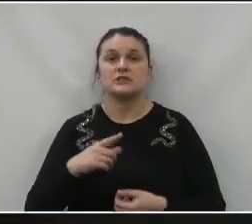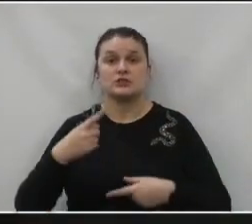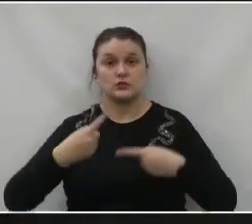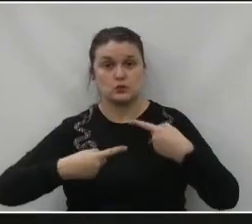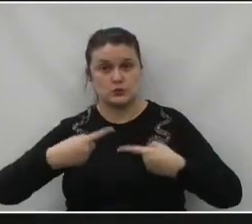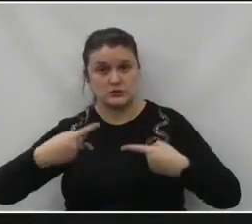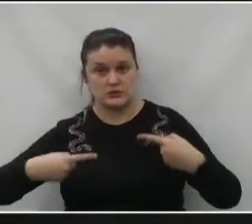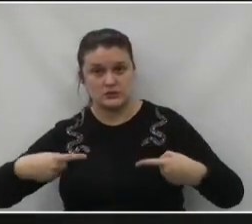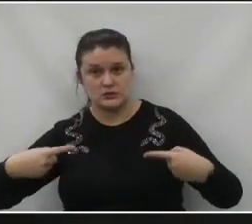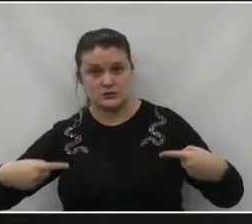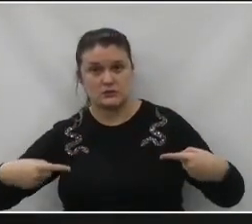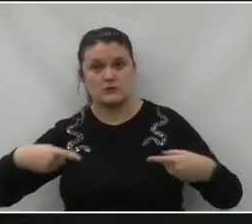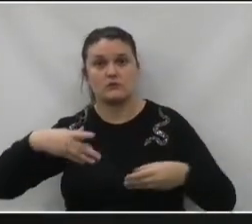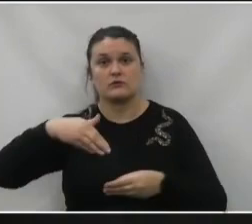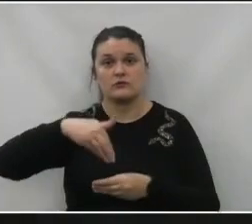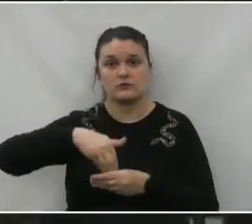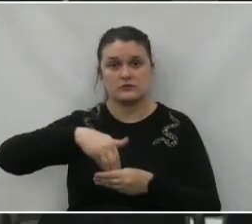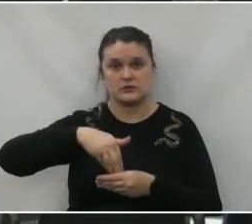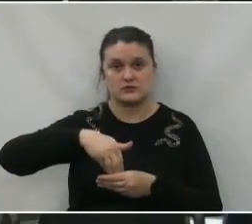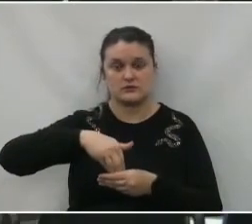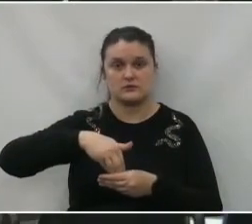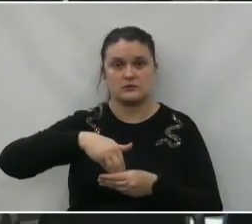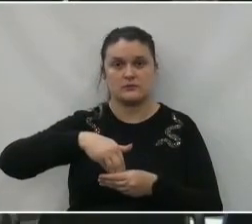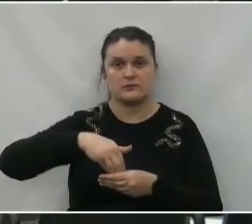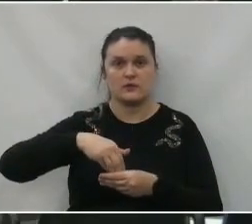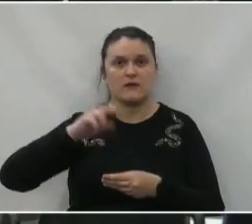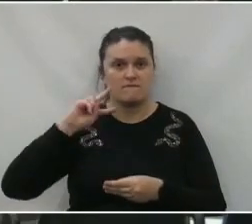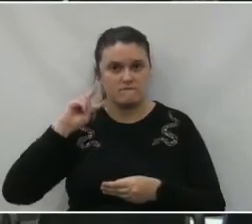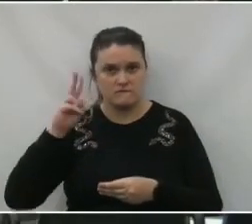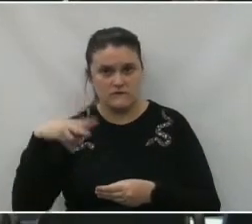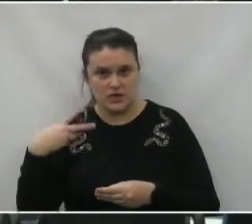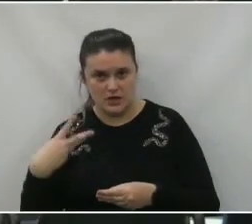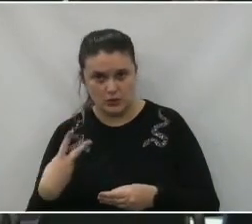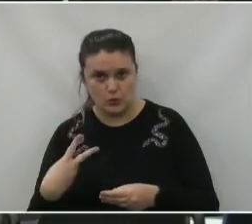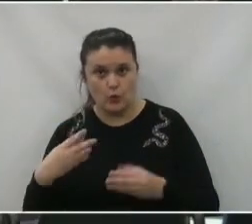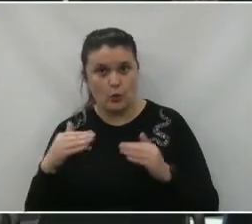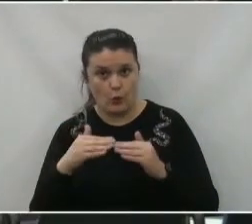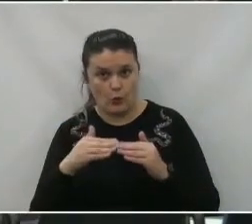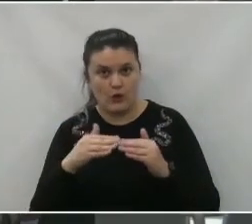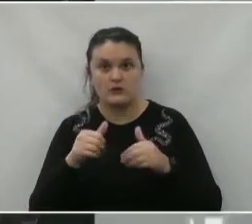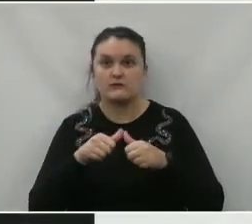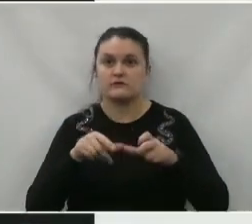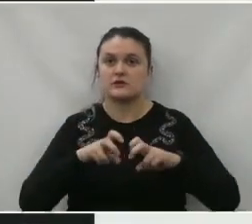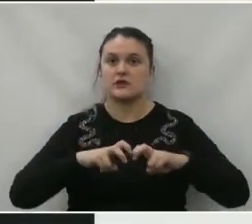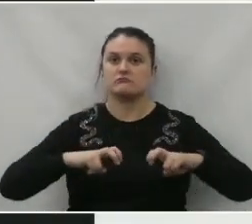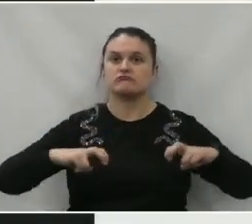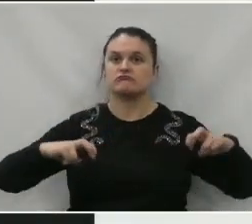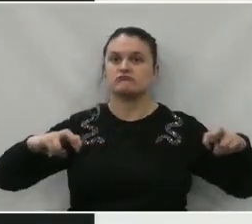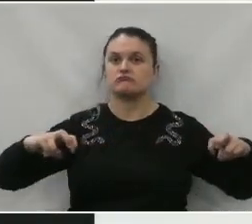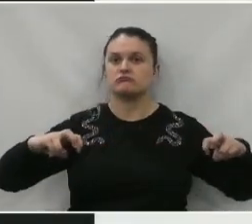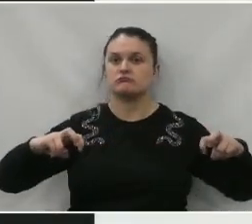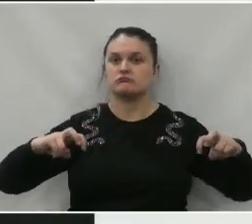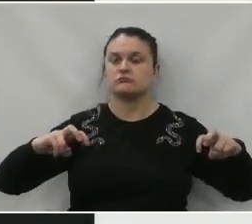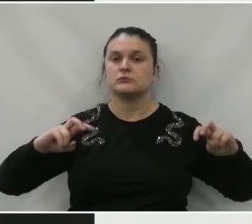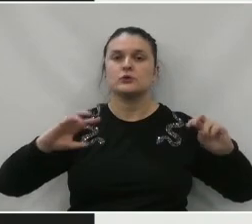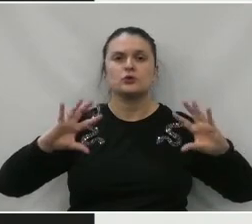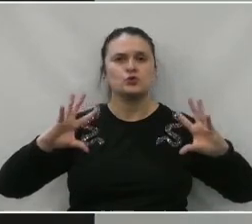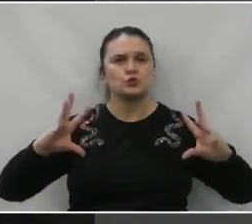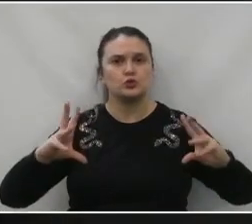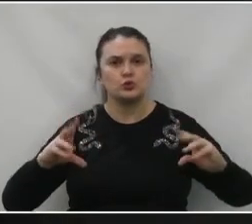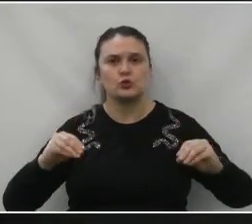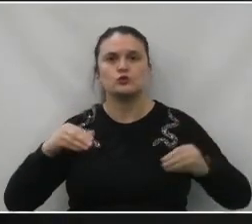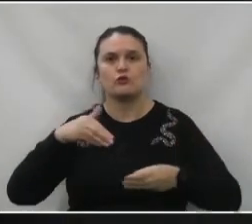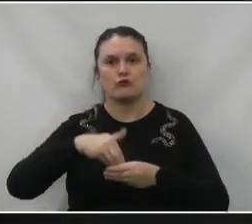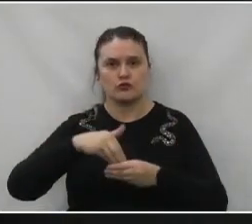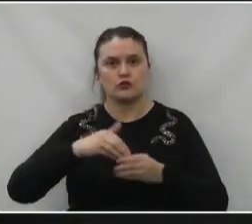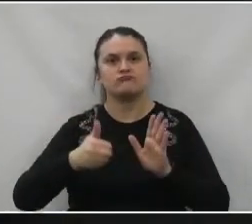Em discussão. Em votação, senhores vereadores que aprovam, permaneçam como estão.